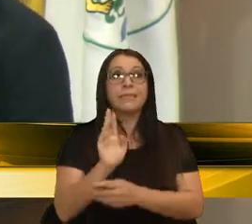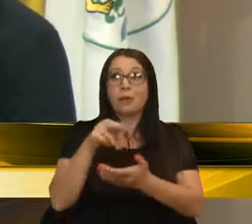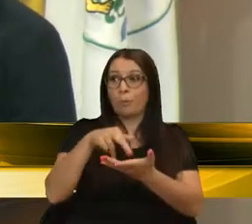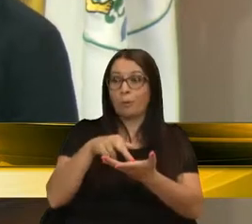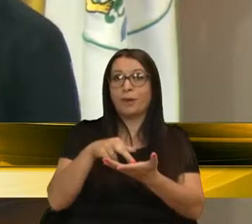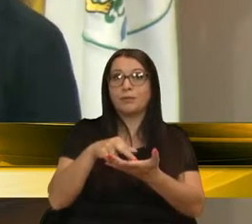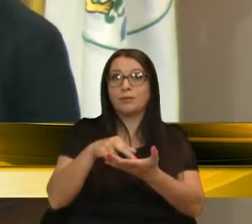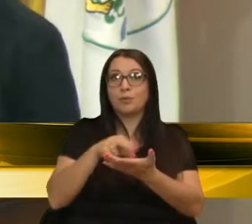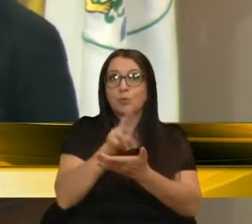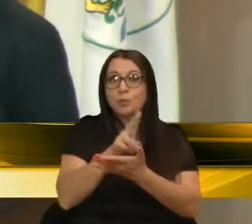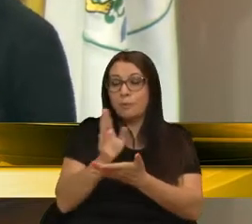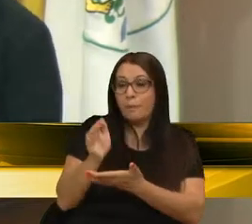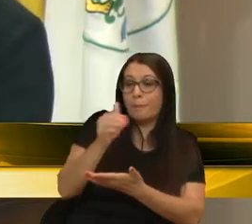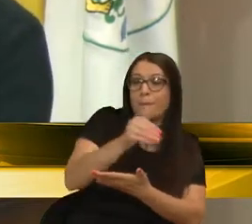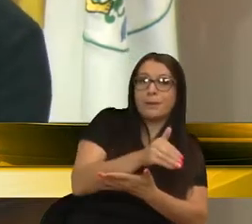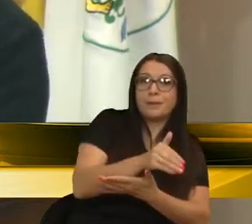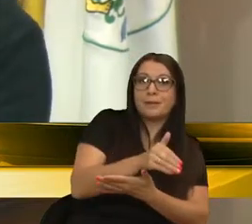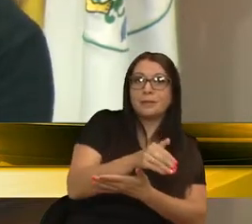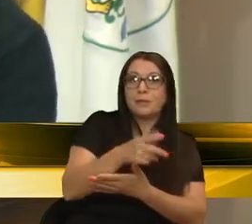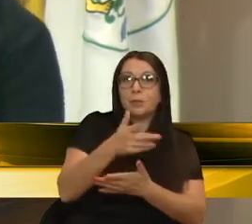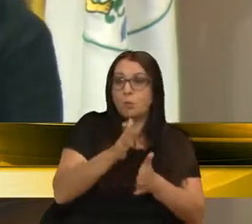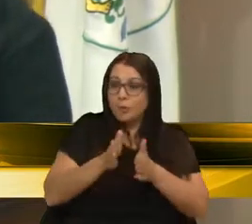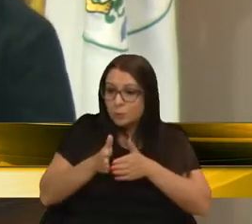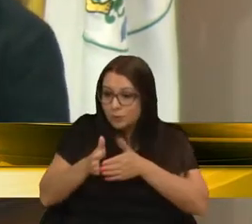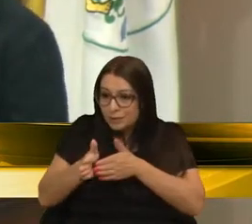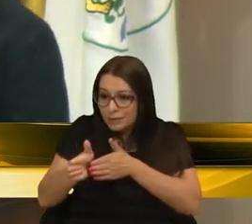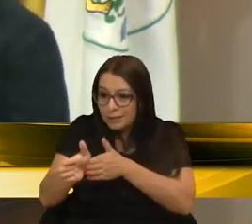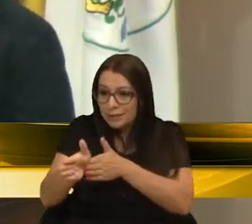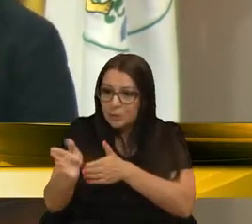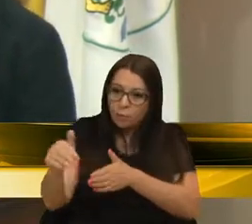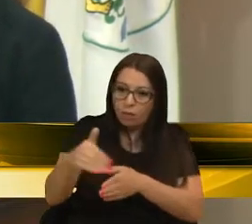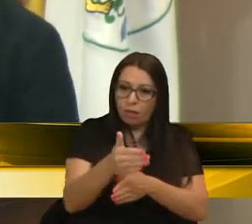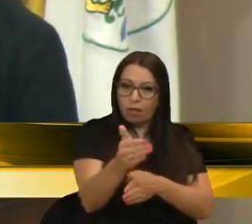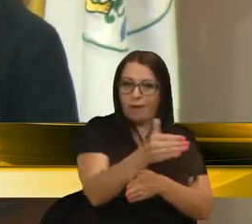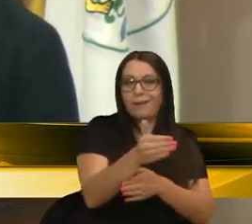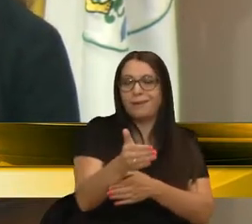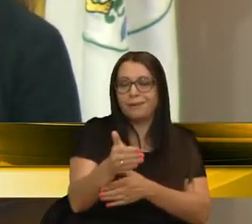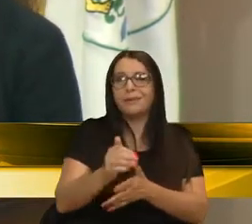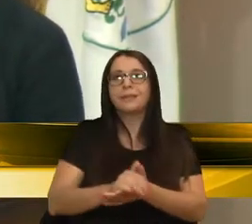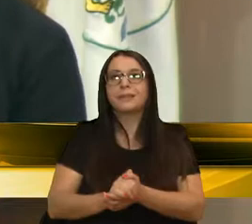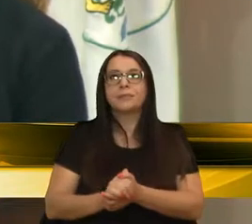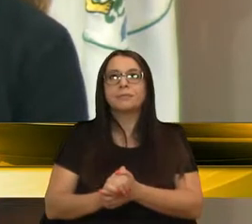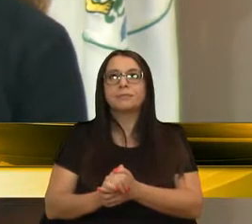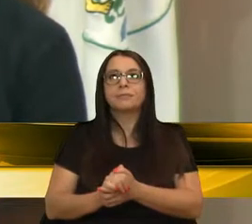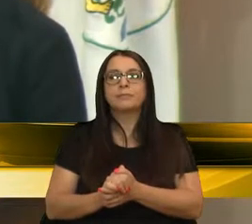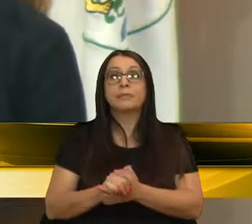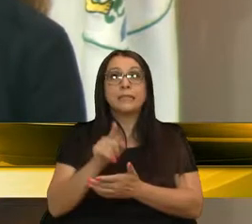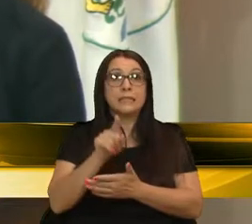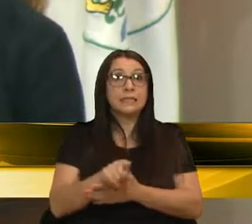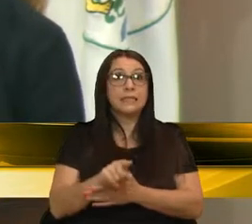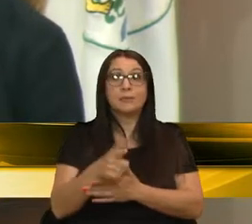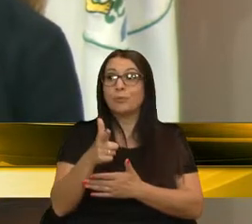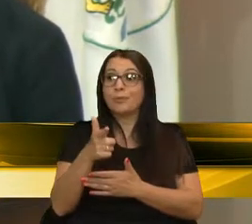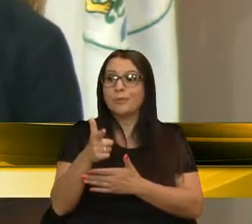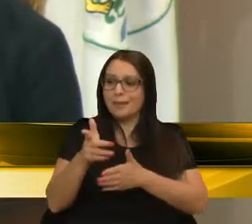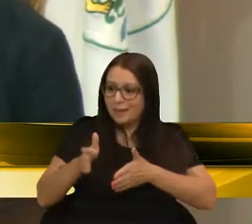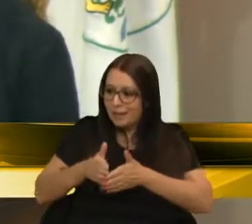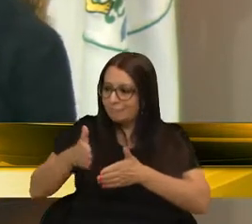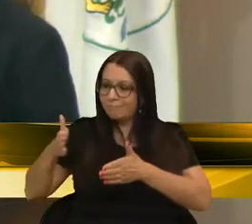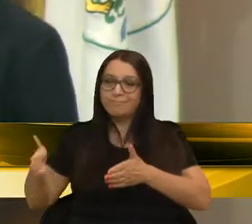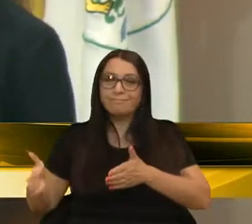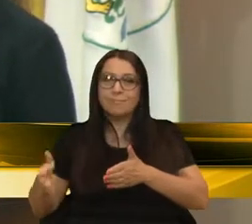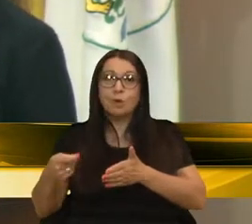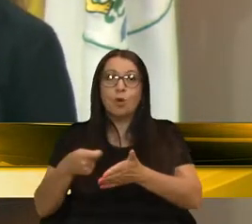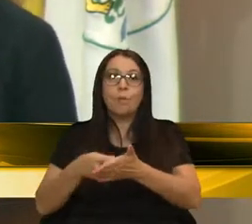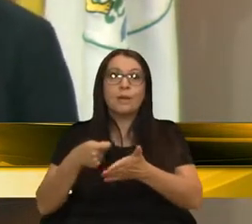usam um espaço maior do que deveriam, não andam em linha, né, e sim utilizam um grande espaço da via. E pela inexistência desse acostamento, eles